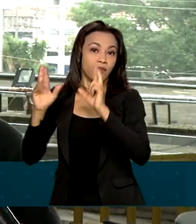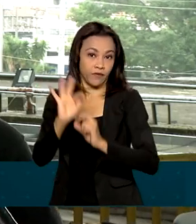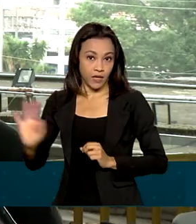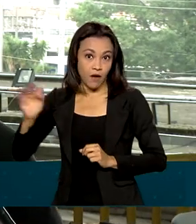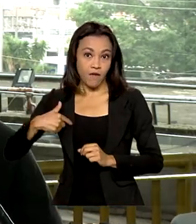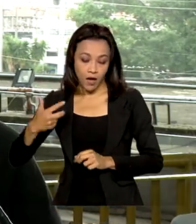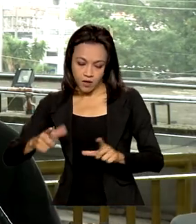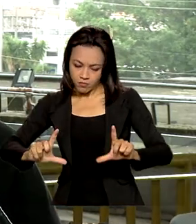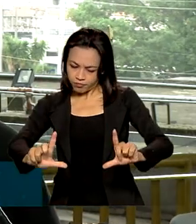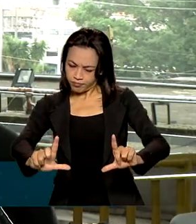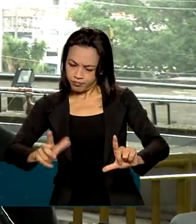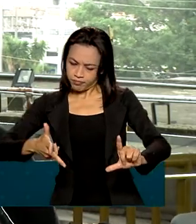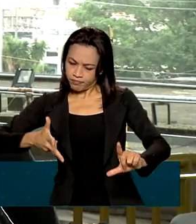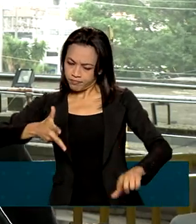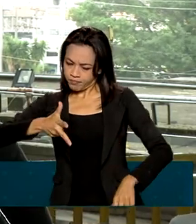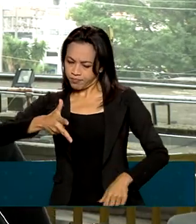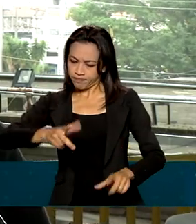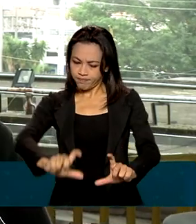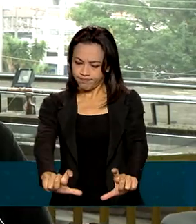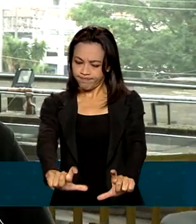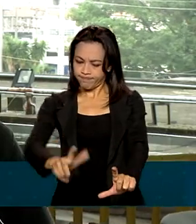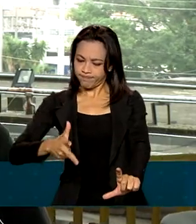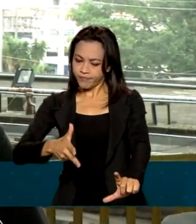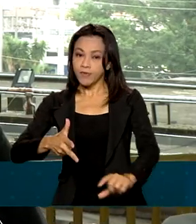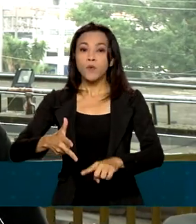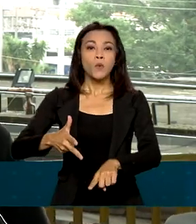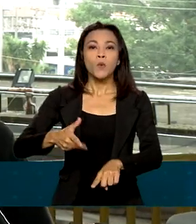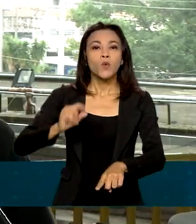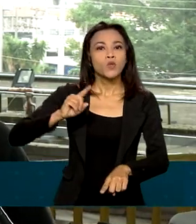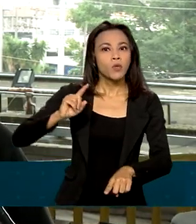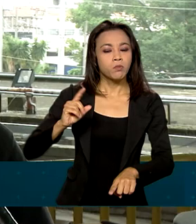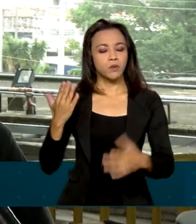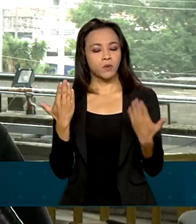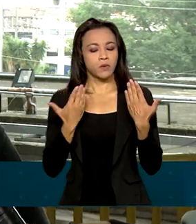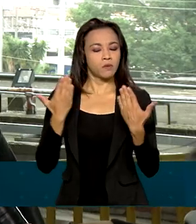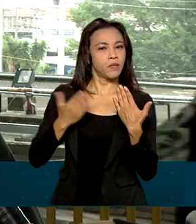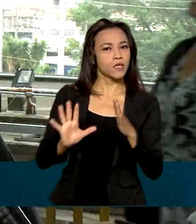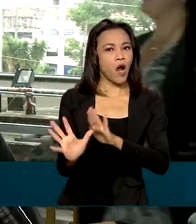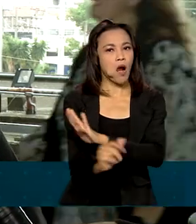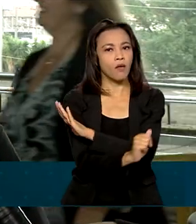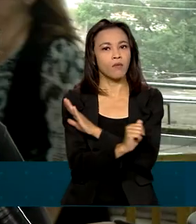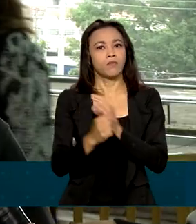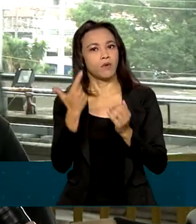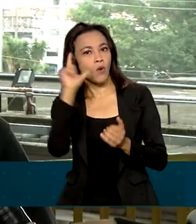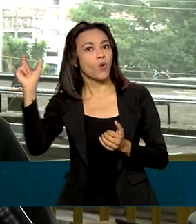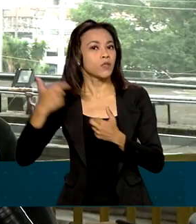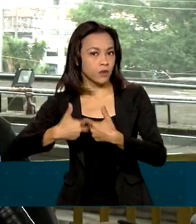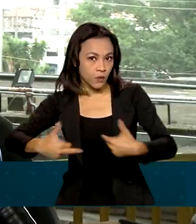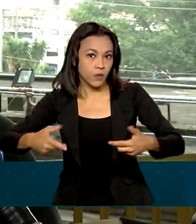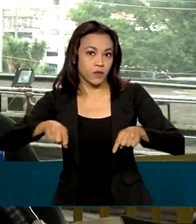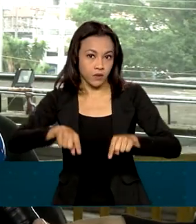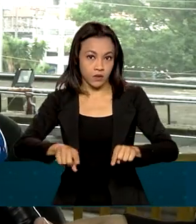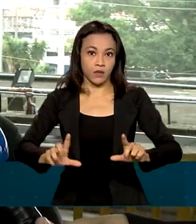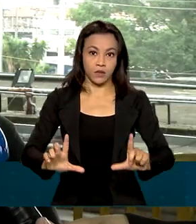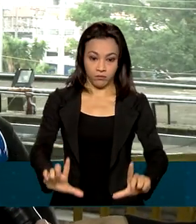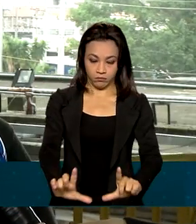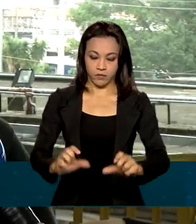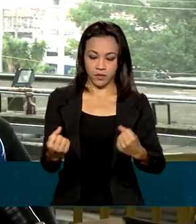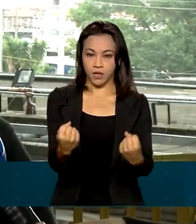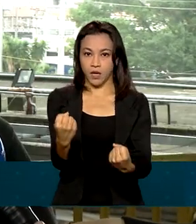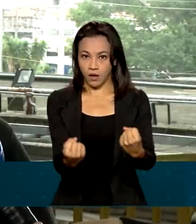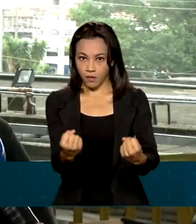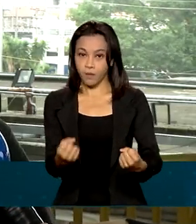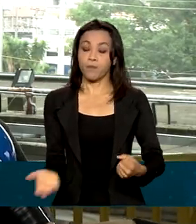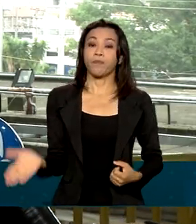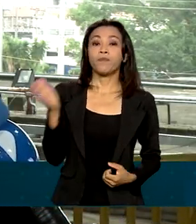placa, identificar veículos que tenham queixa de furto, roubo ou qualquer outra situação. Vai melhorar